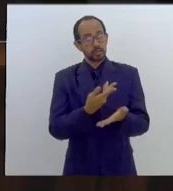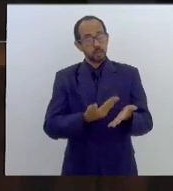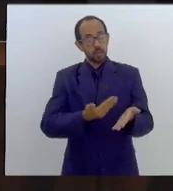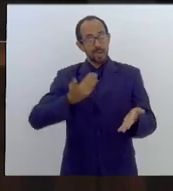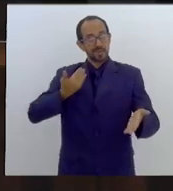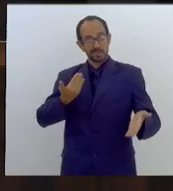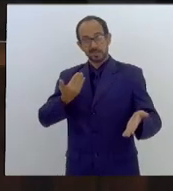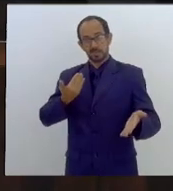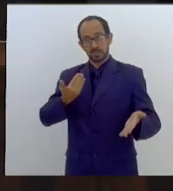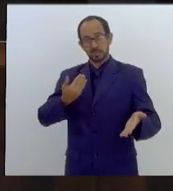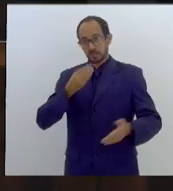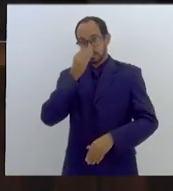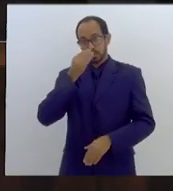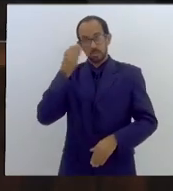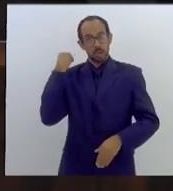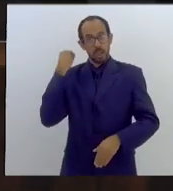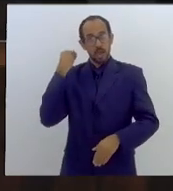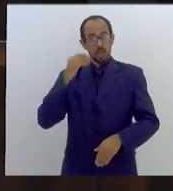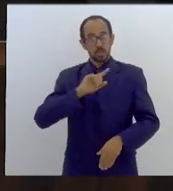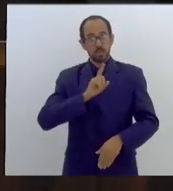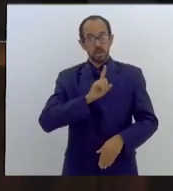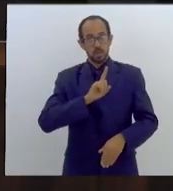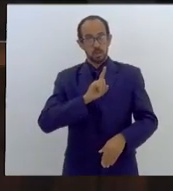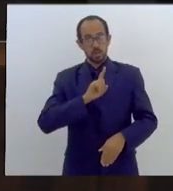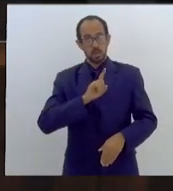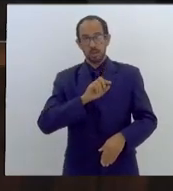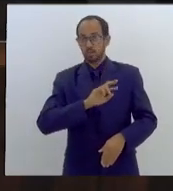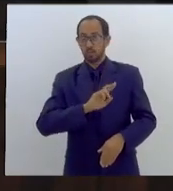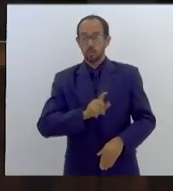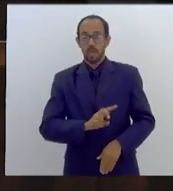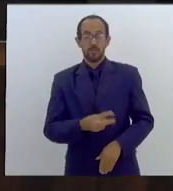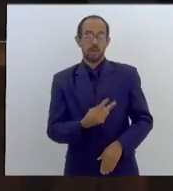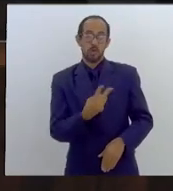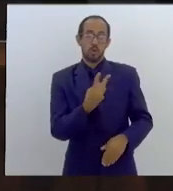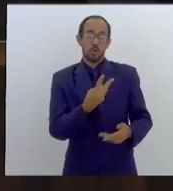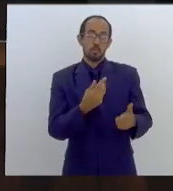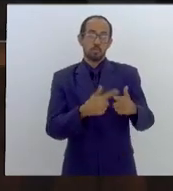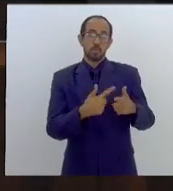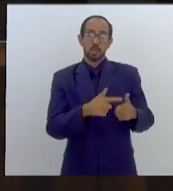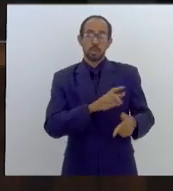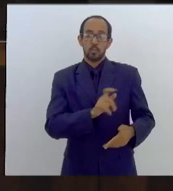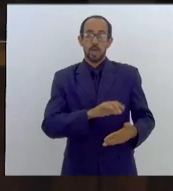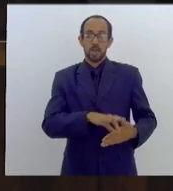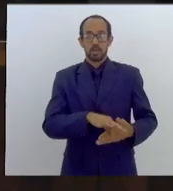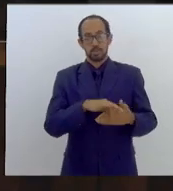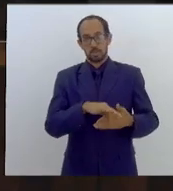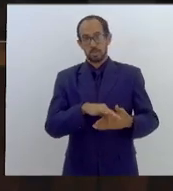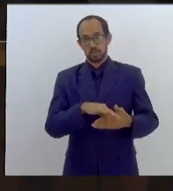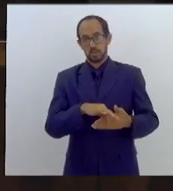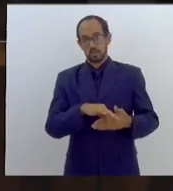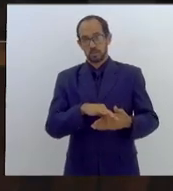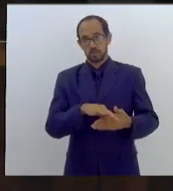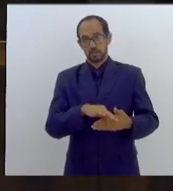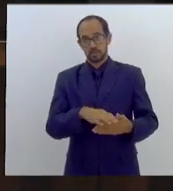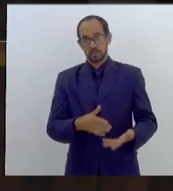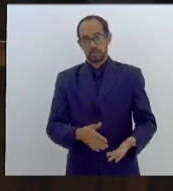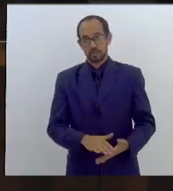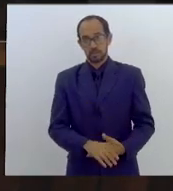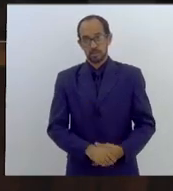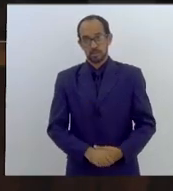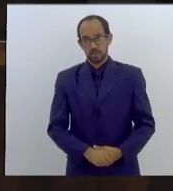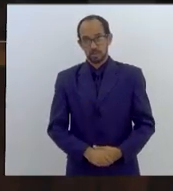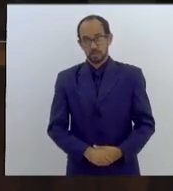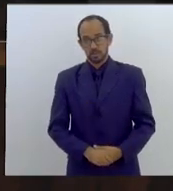Excelência. Então, Vossa Excelência, presidente, já quer dizer que não vale porque o senhor não era ali do governo. Não, então, com não todo é respeito. O senhor está botando palavras na minha boca, presidente. Com